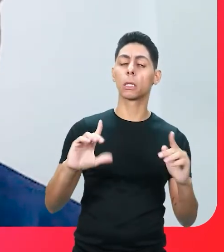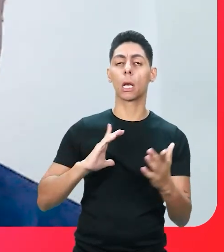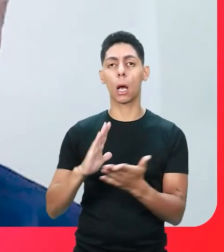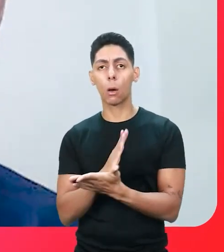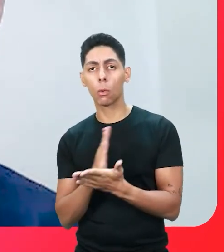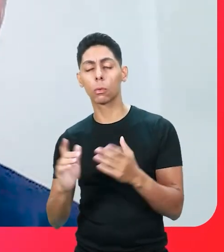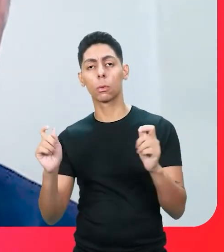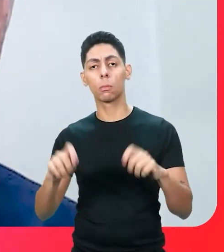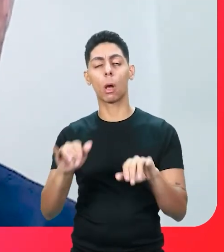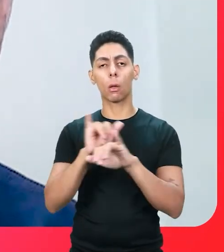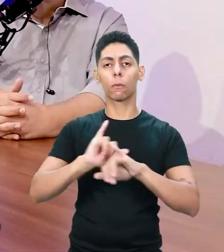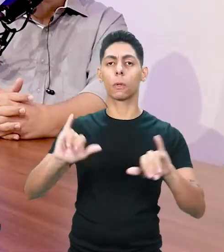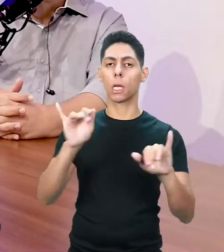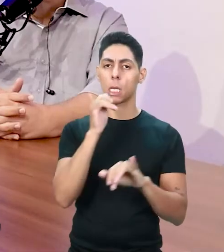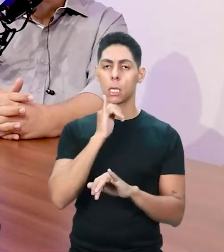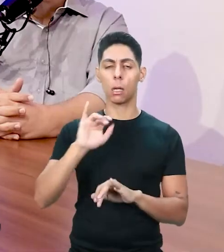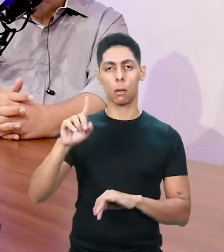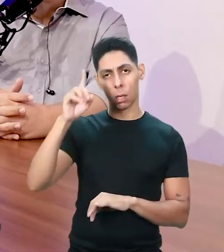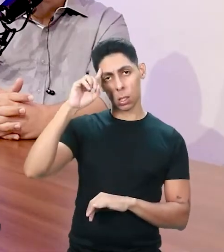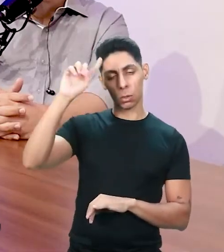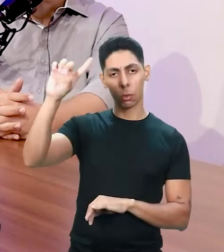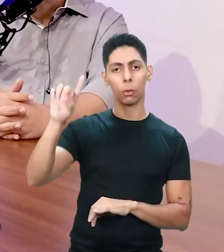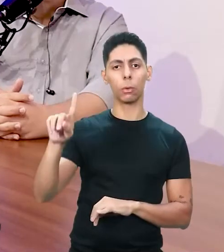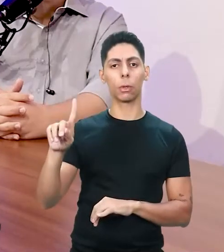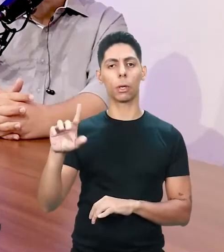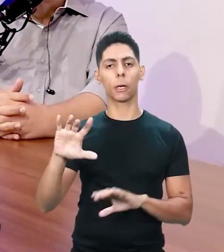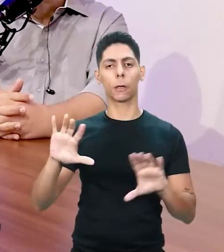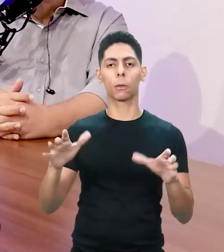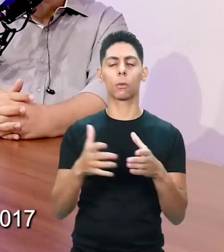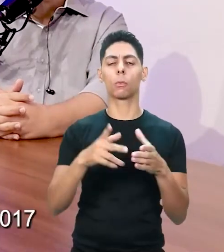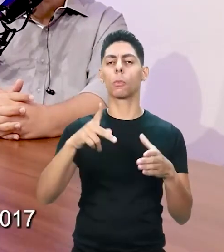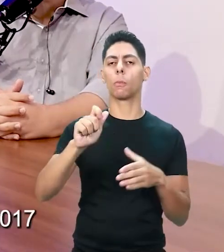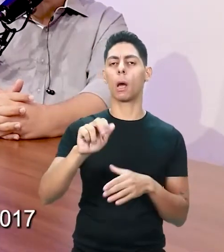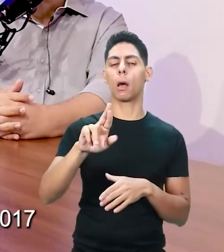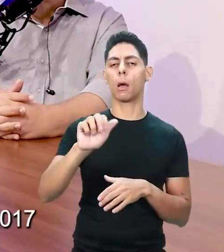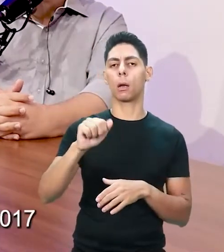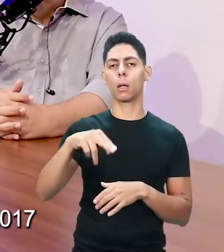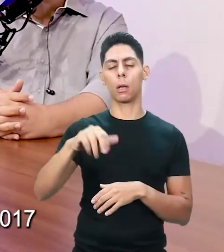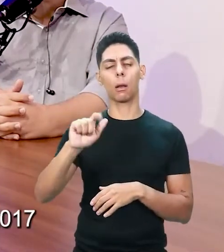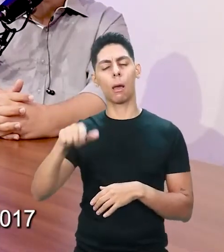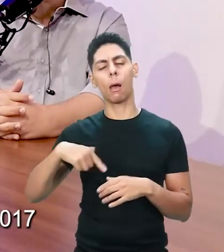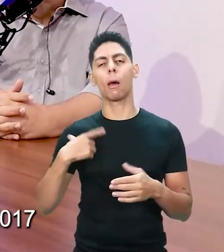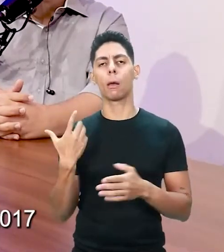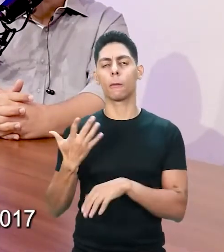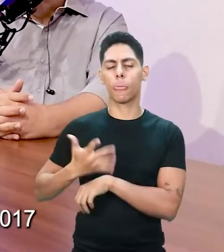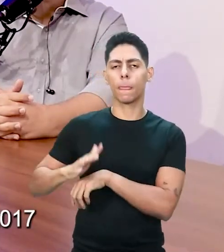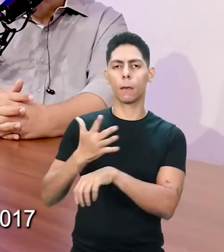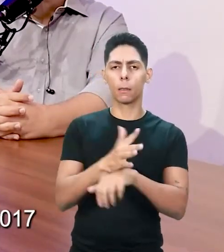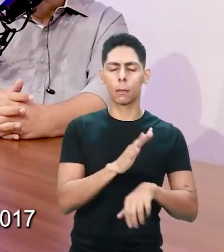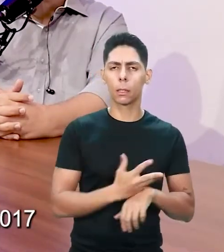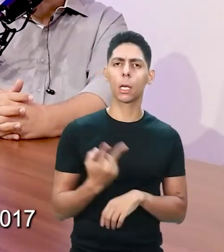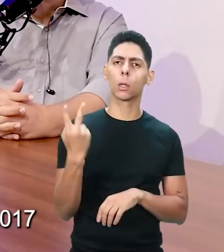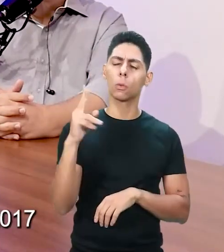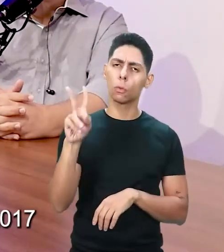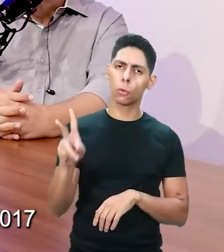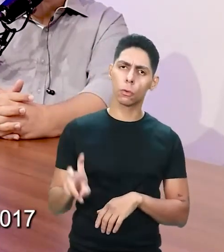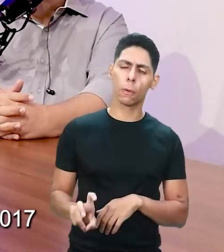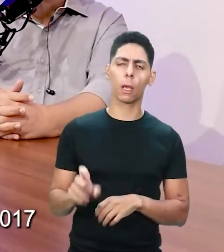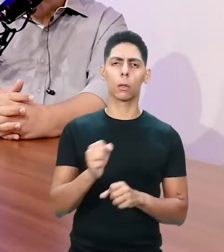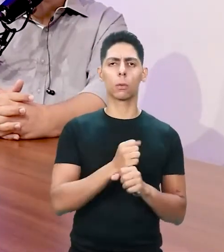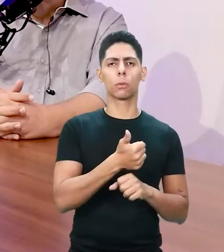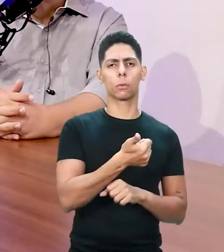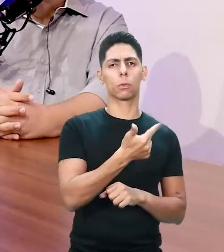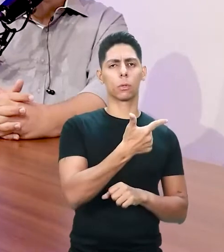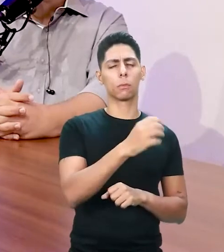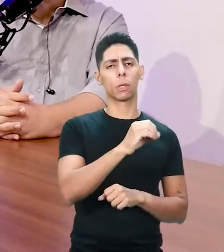posso divulgar, por exemplo, a diretoria da Via Par, da concessionária de rodovias do Paraná, fui eu que treinei, 2 vezes, 2015 e